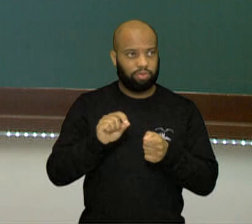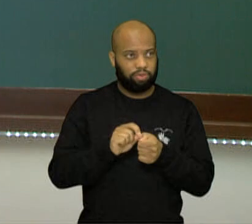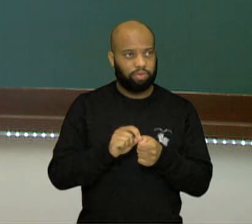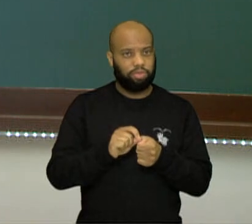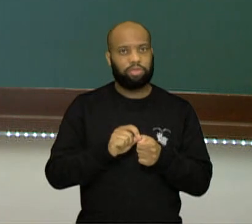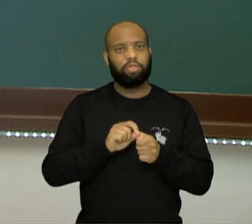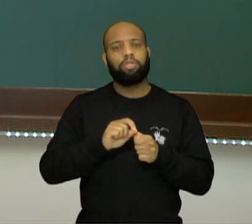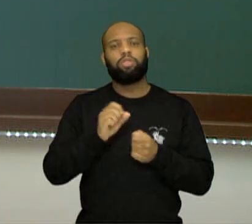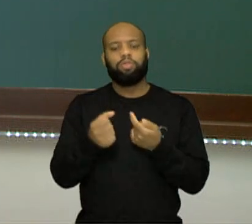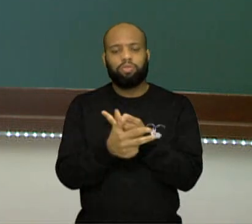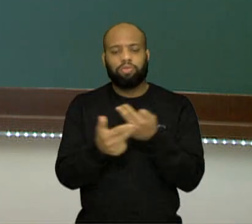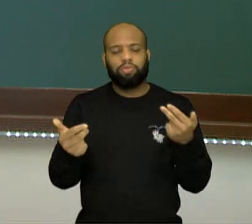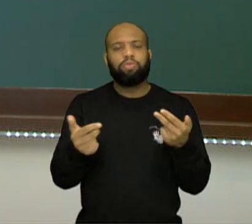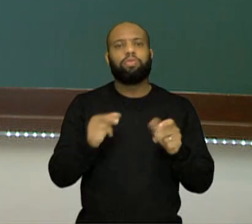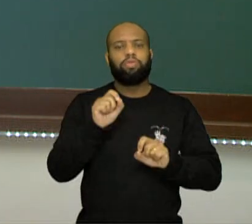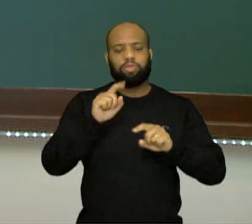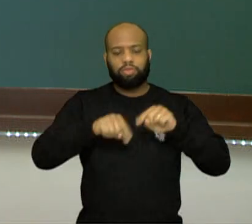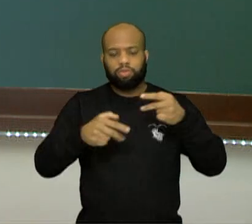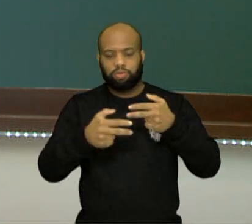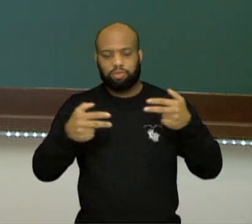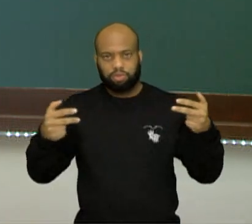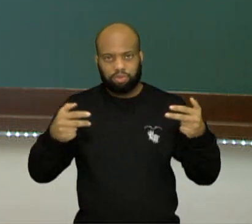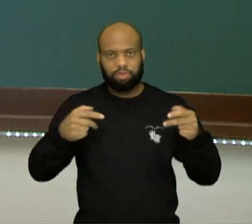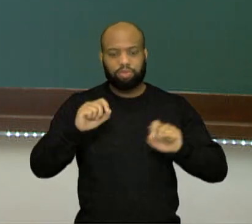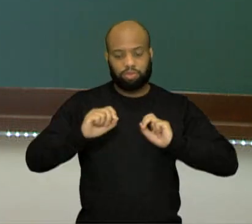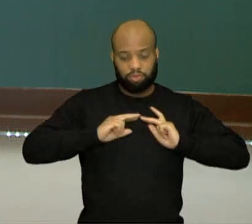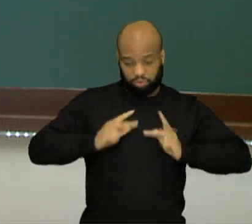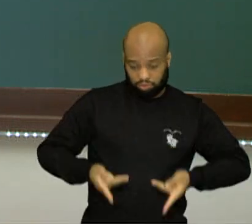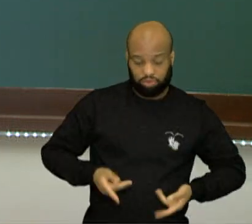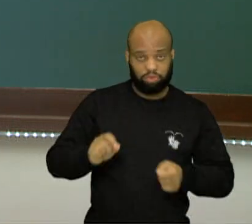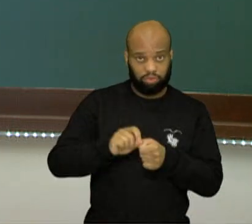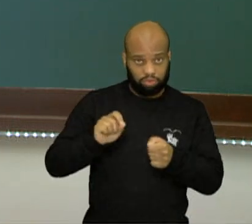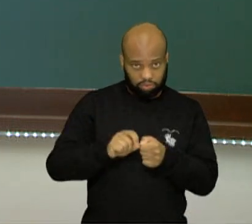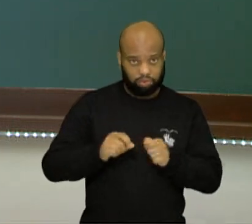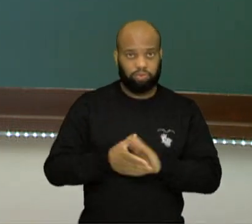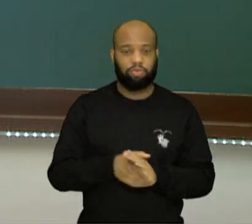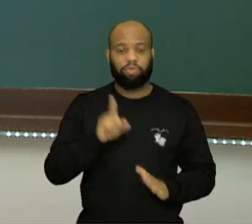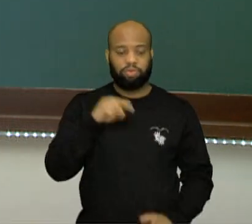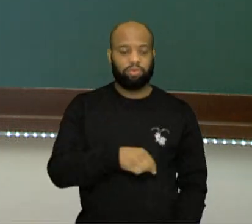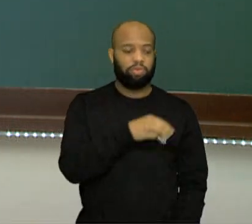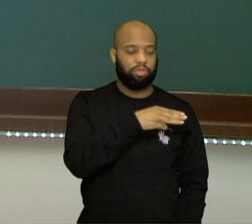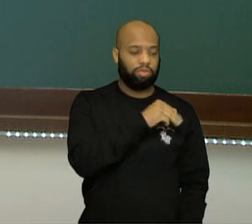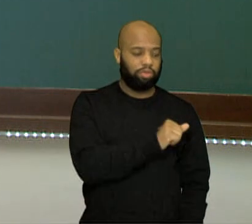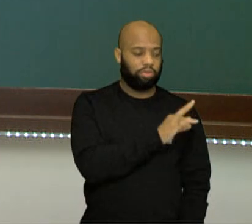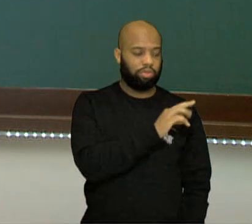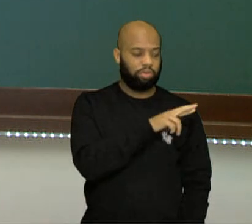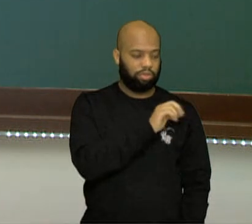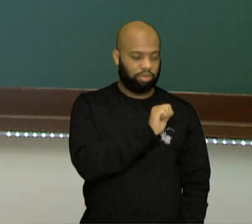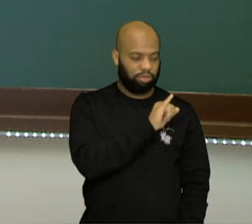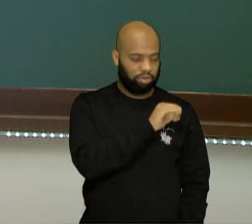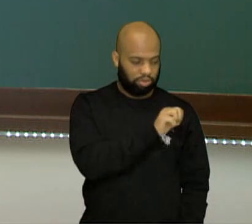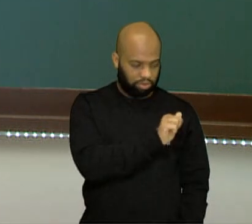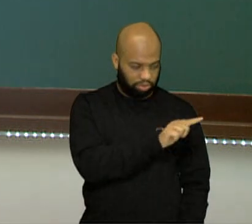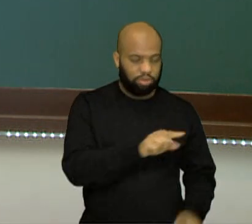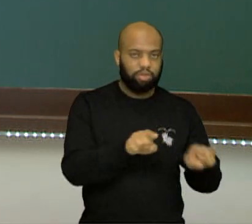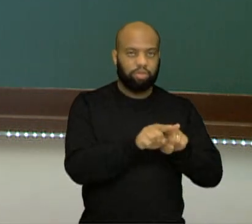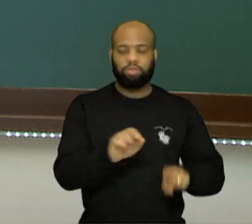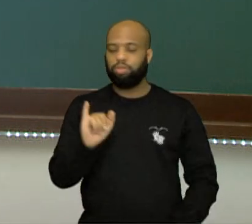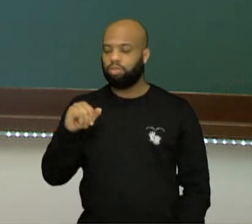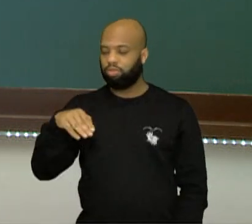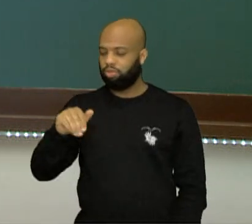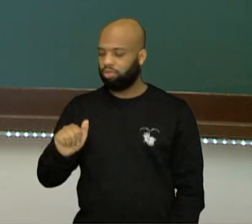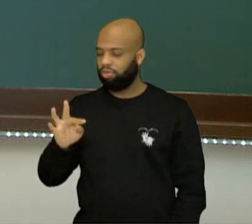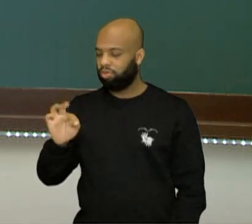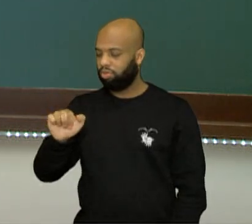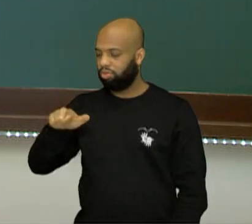São os bens materiais que o ser humano produz, bens materiais e imateriais também, né? Não materiais. Nós temos vários tipos de bens